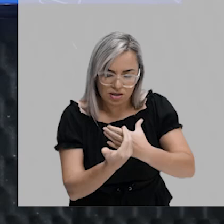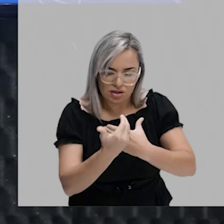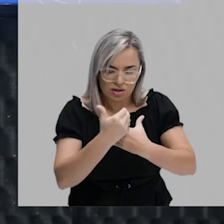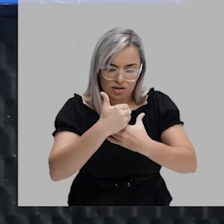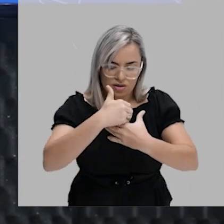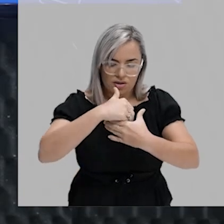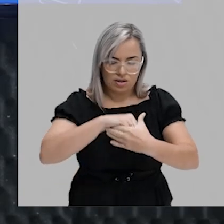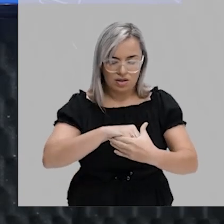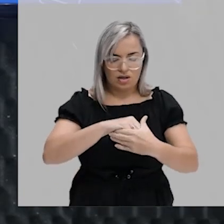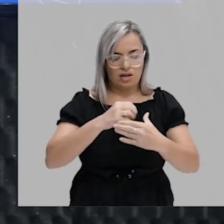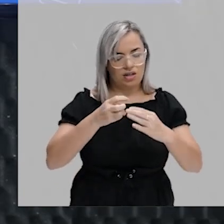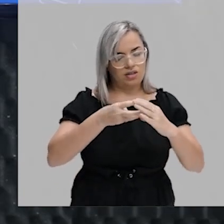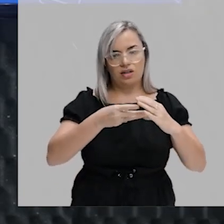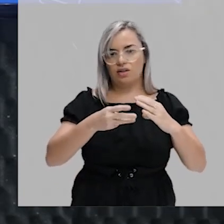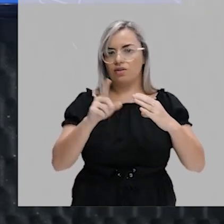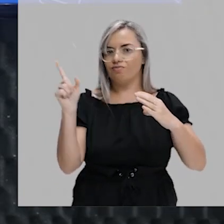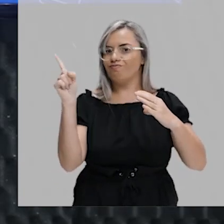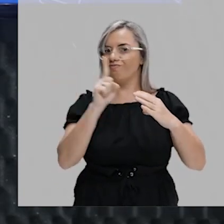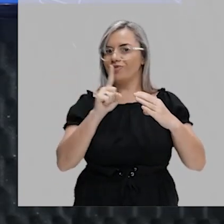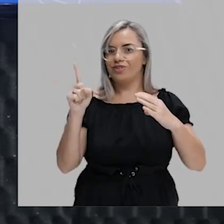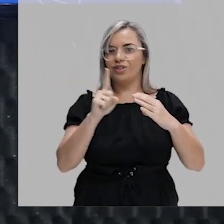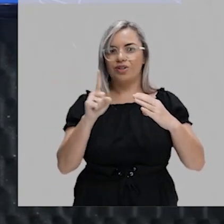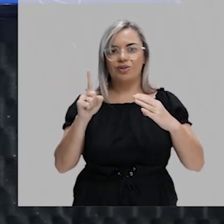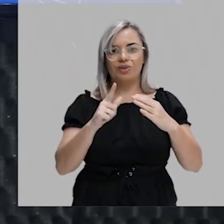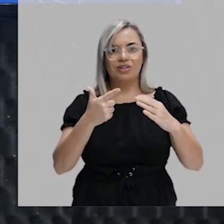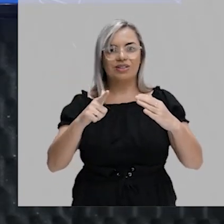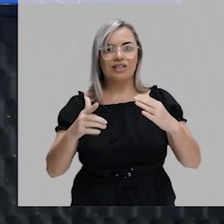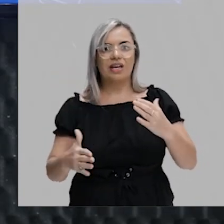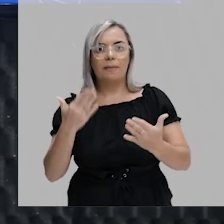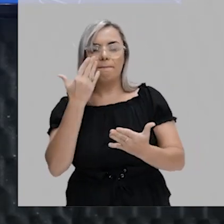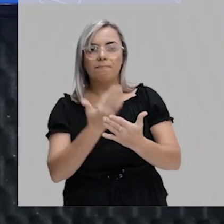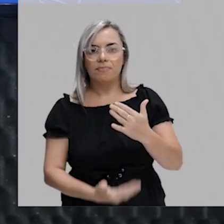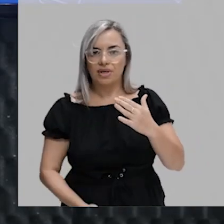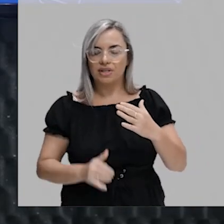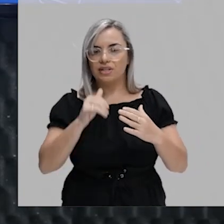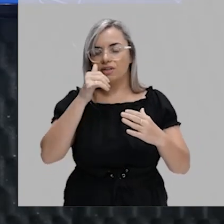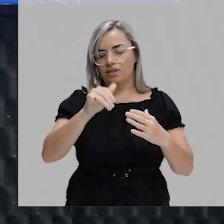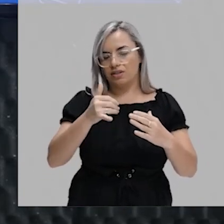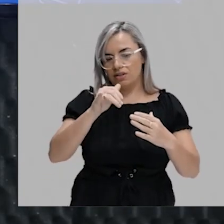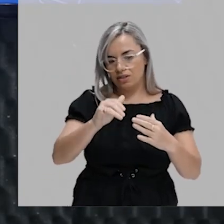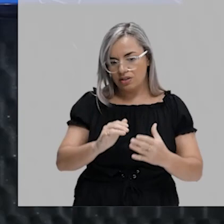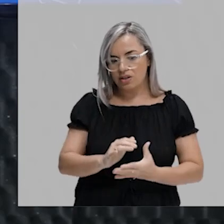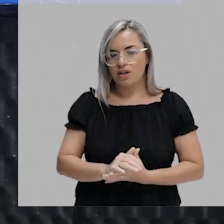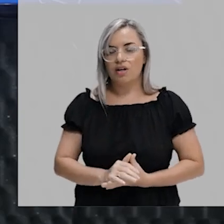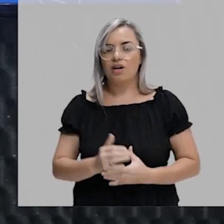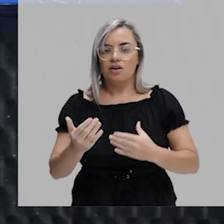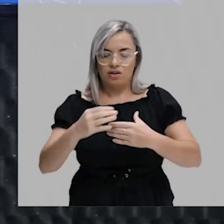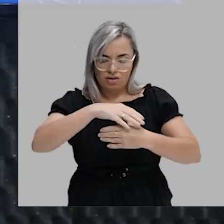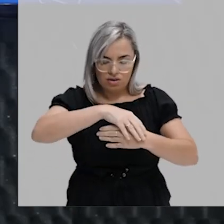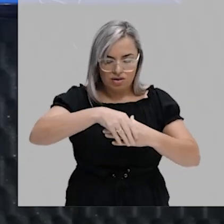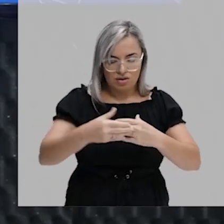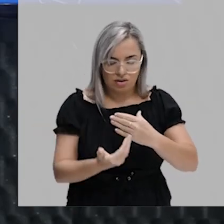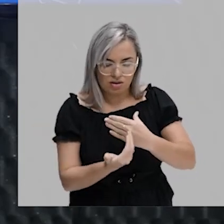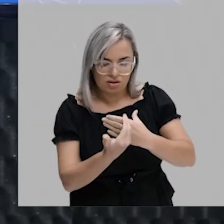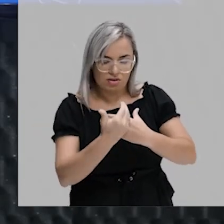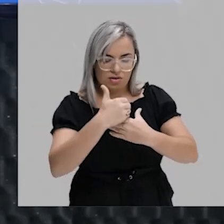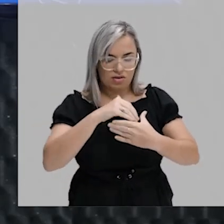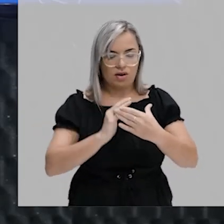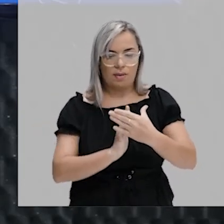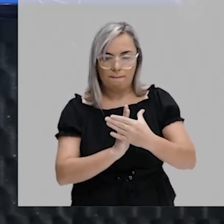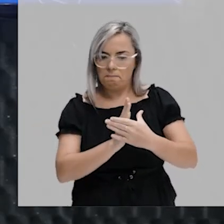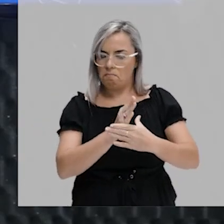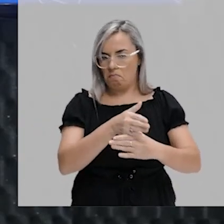e a célula não vai gastar energia para isso acontecer. Então, é um transporte por meio da membrana que é o transporte